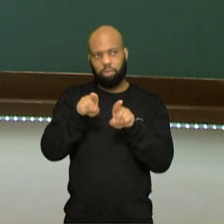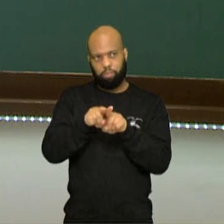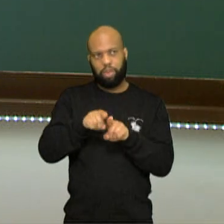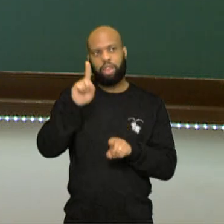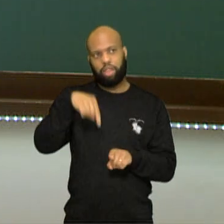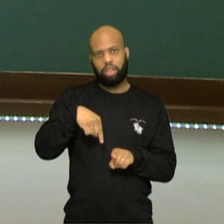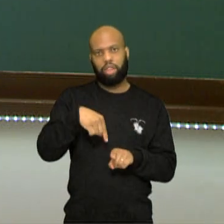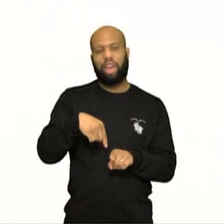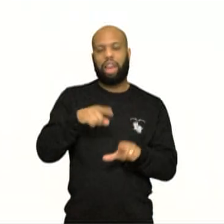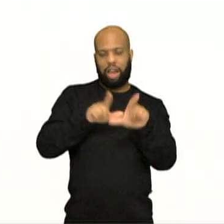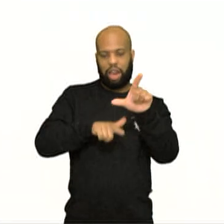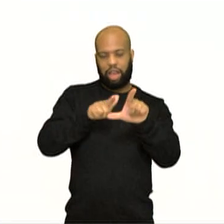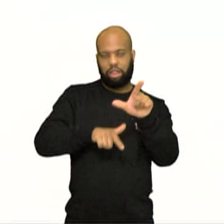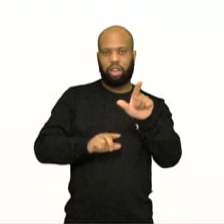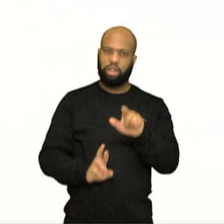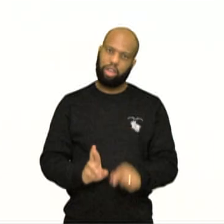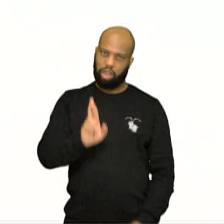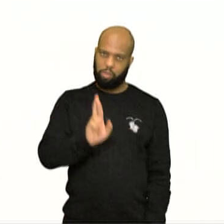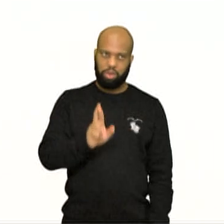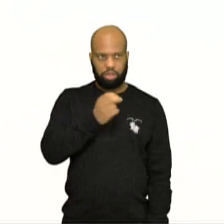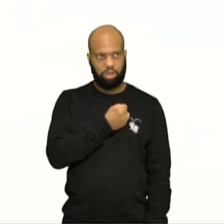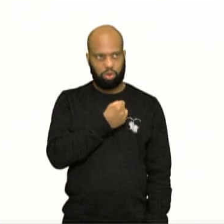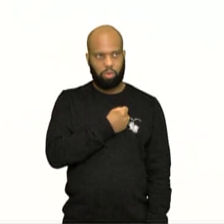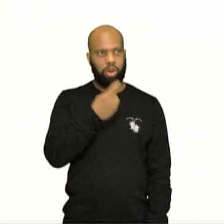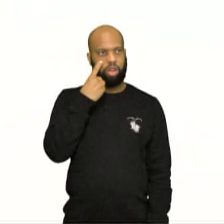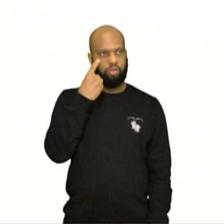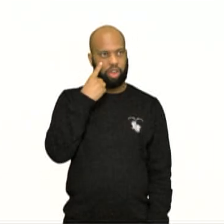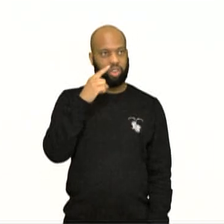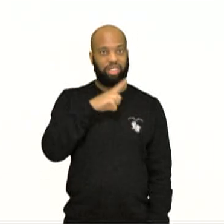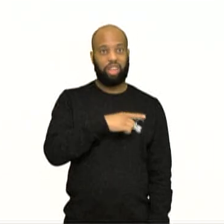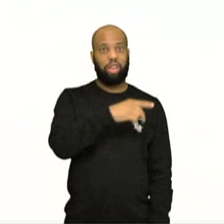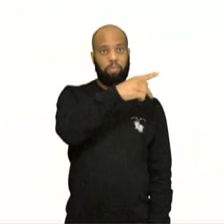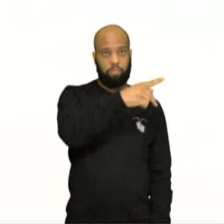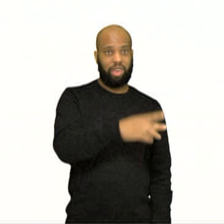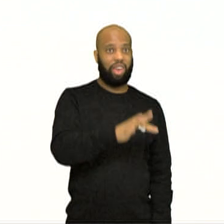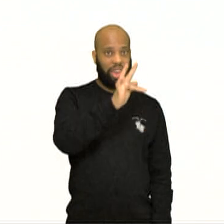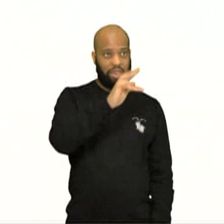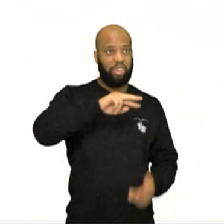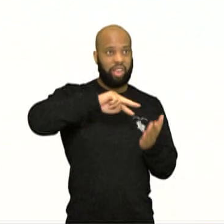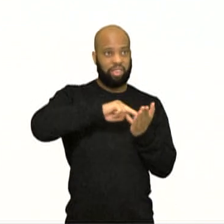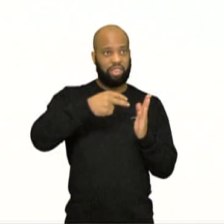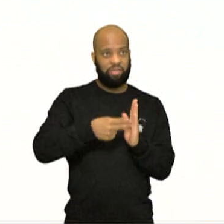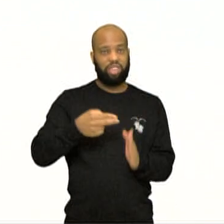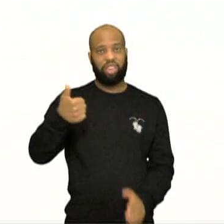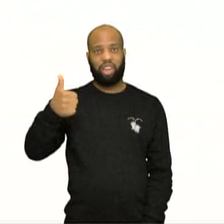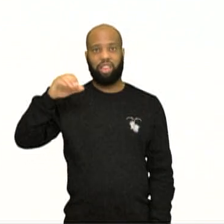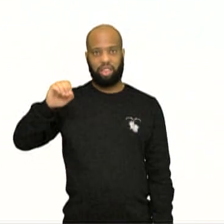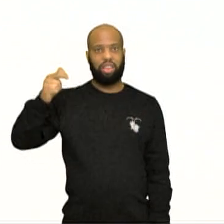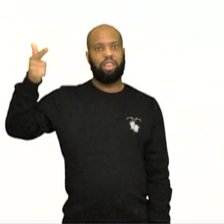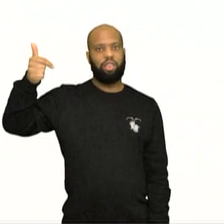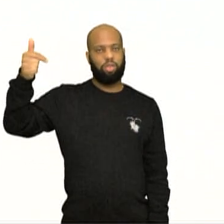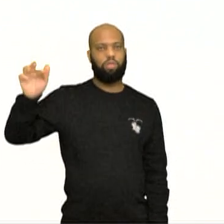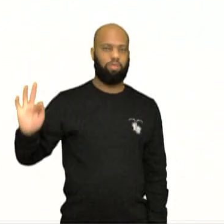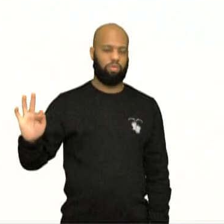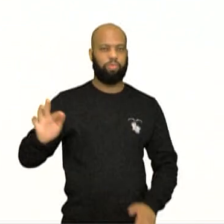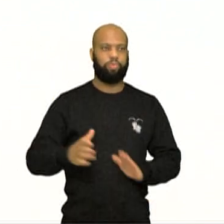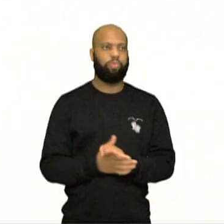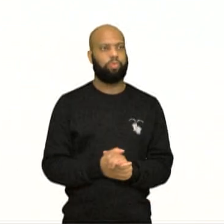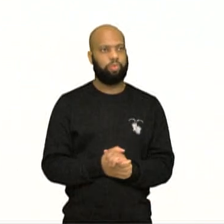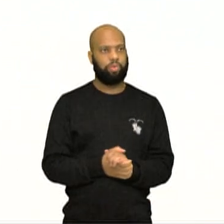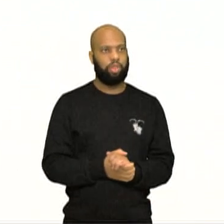ou eletricidade. Então a gente tem o seguinte, ó, um picofarad é 10 elevado a menos 12 farad,